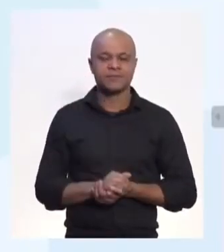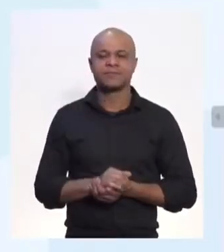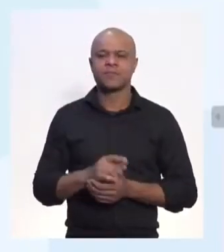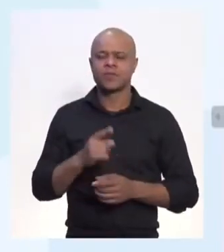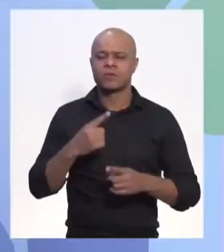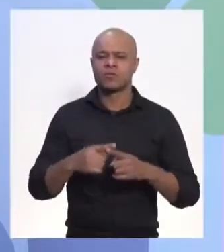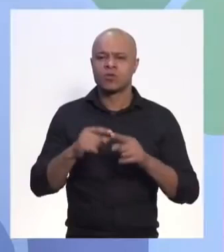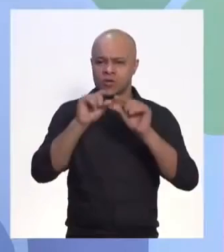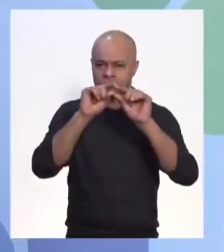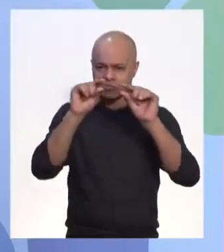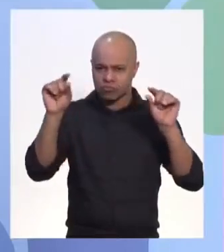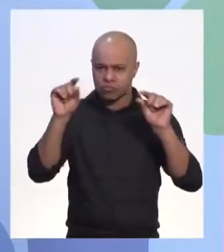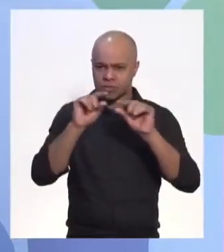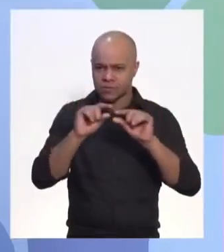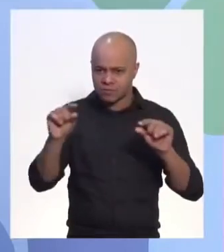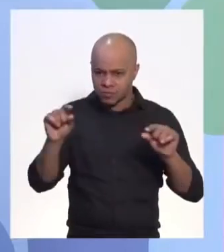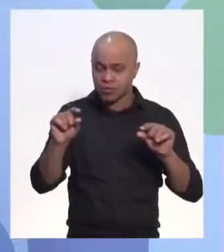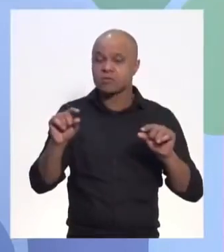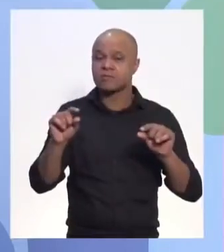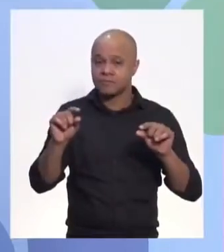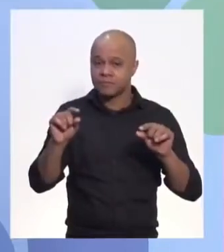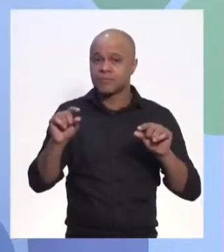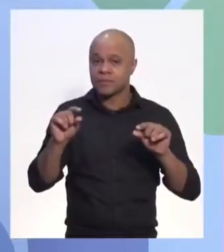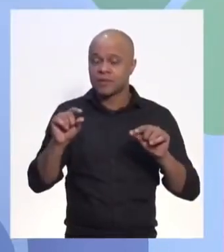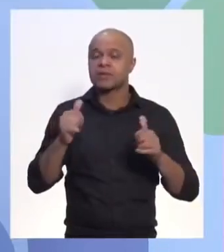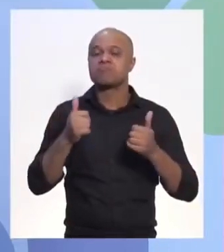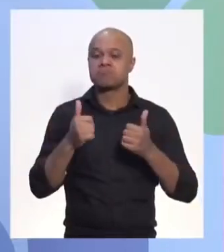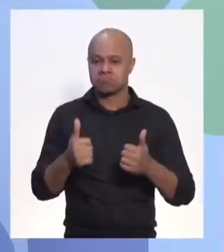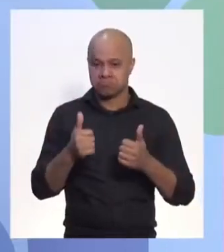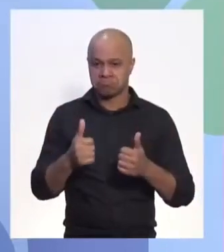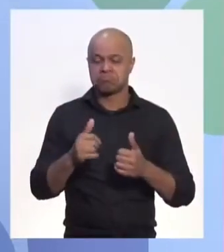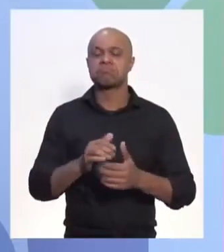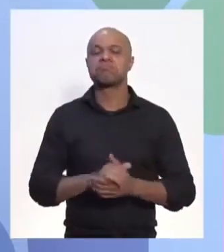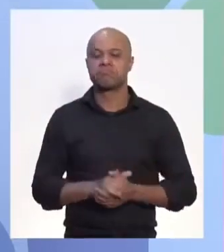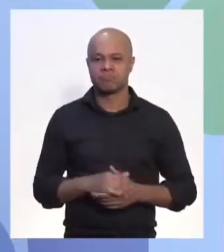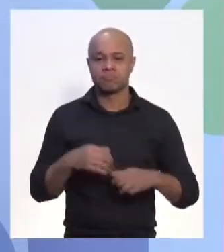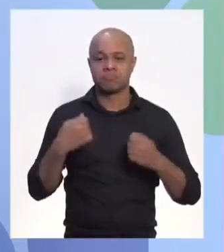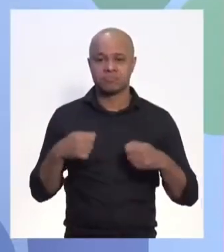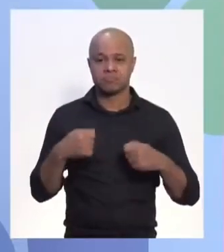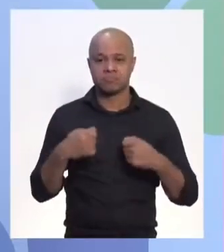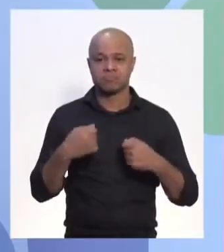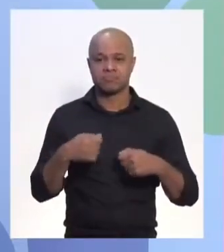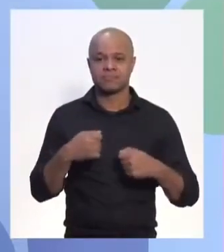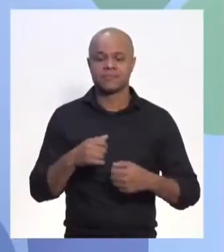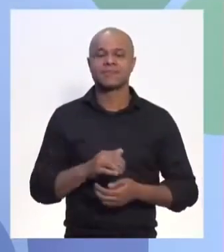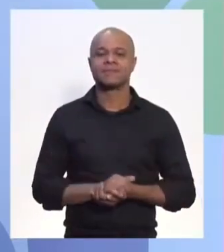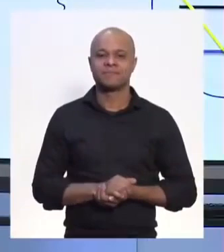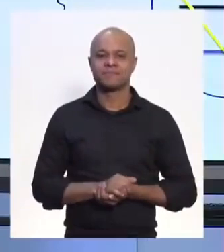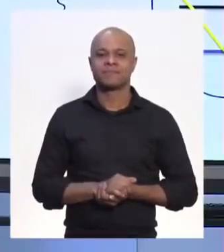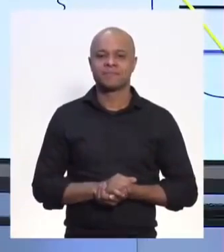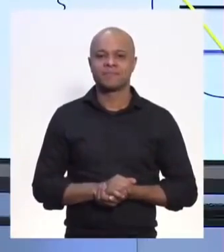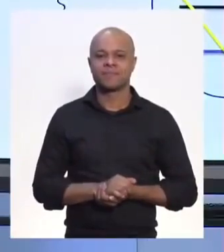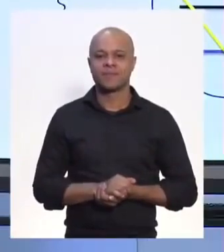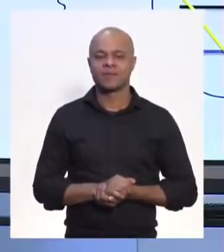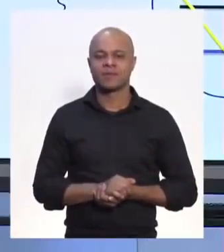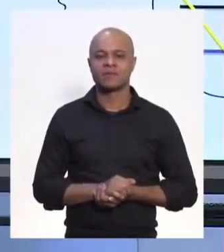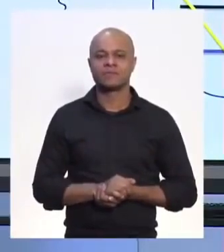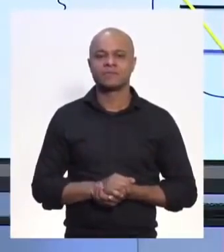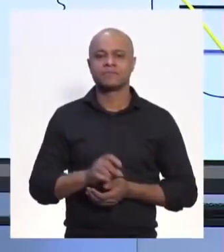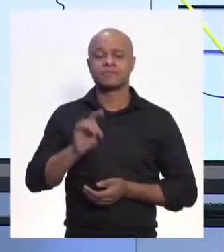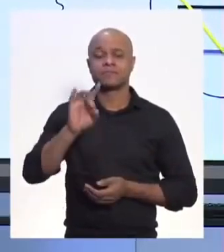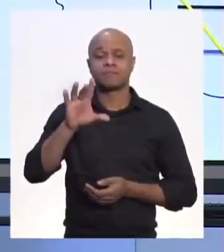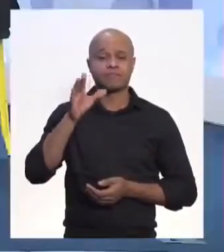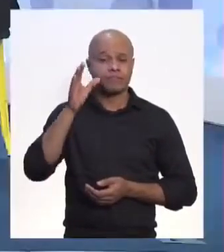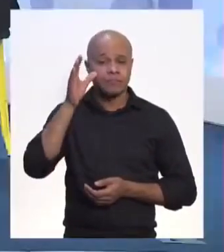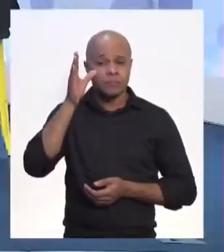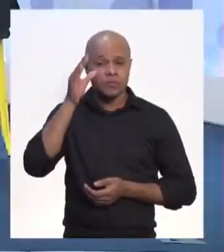Matheus Silva também fez isso aqui quando ele acertou a resposta, é muito importante. É verdade, tudo bem. Olha, só por curiosidade, ó,